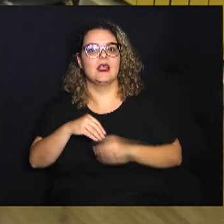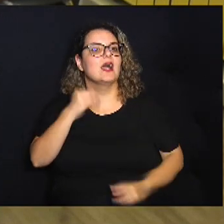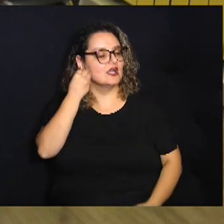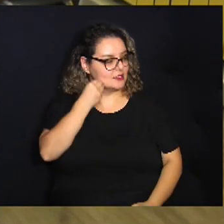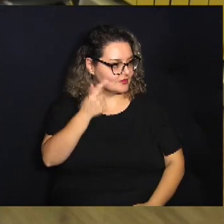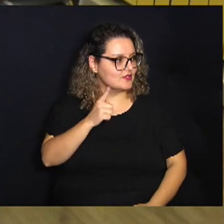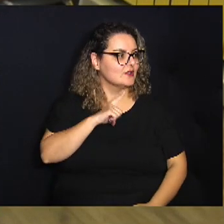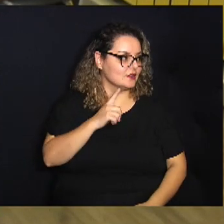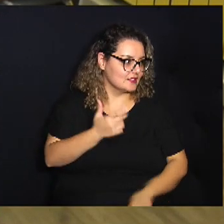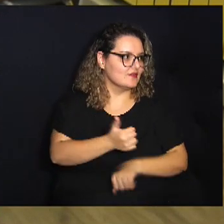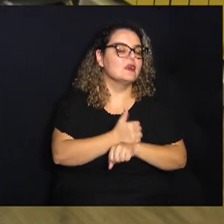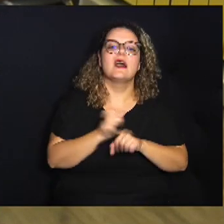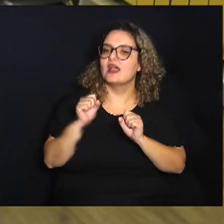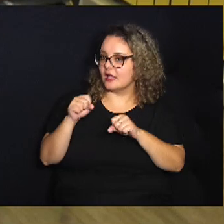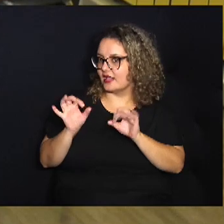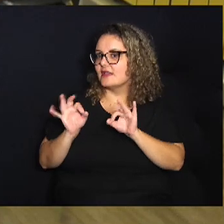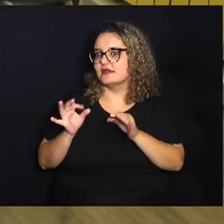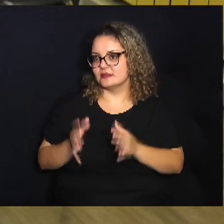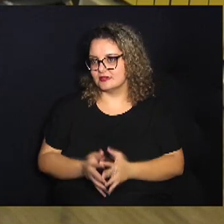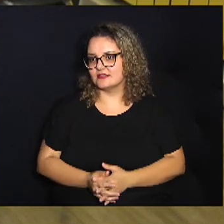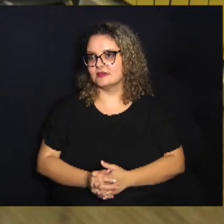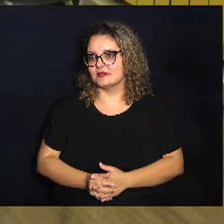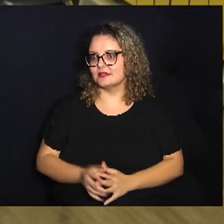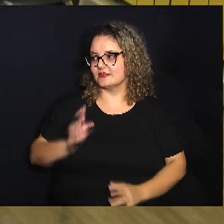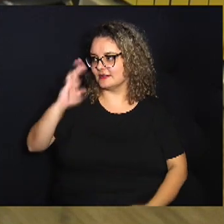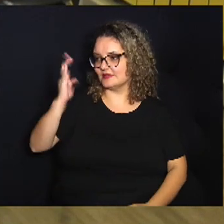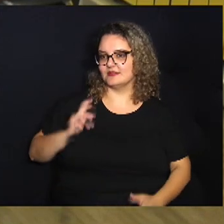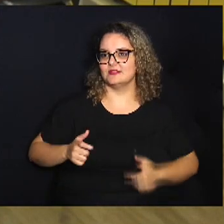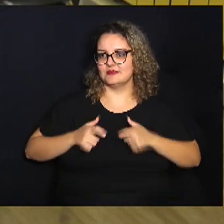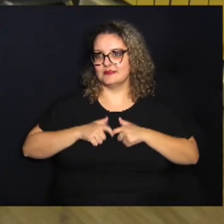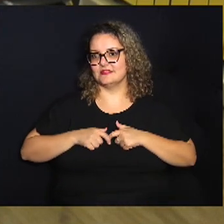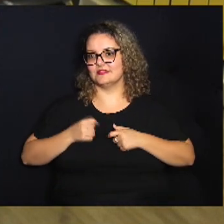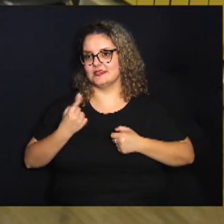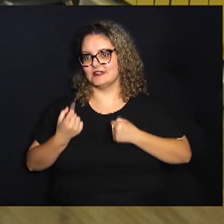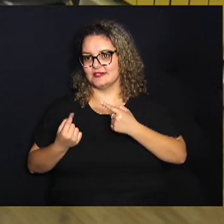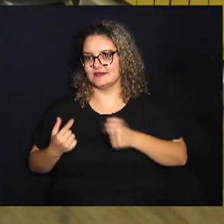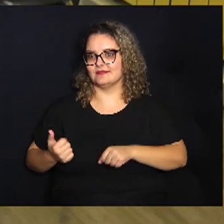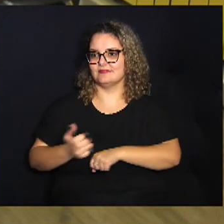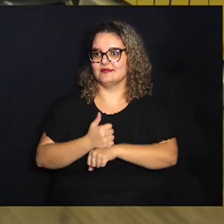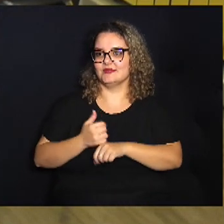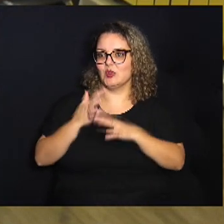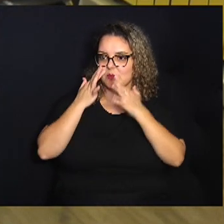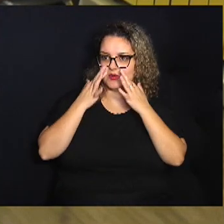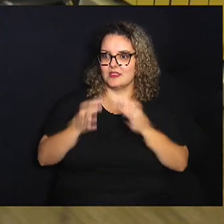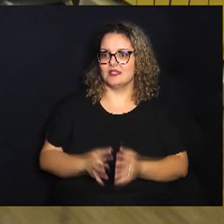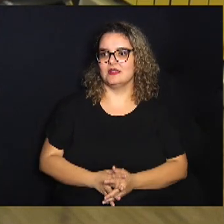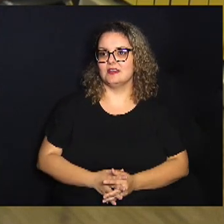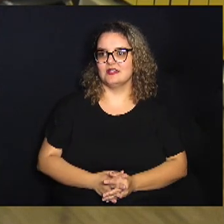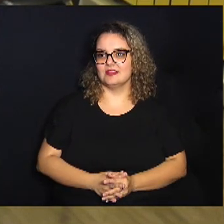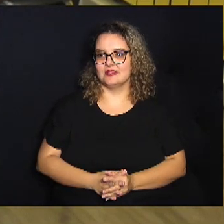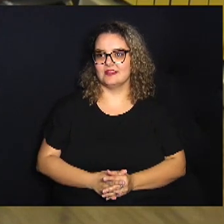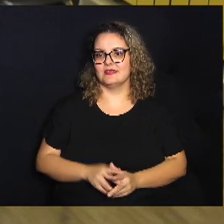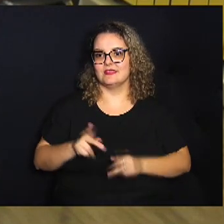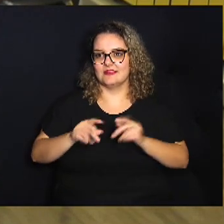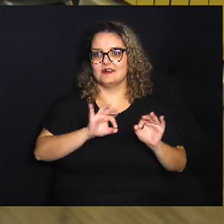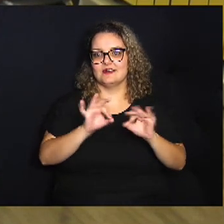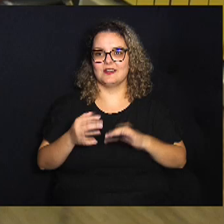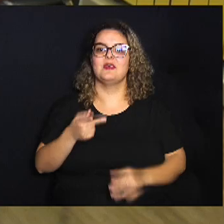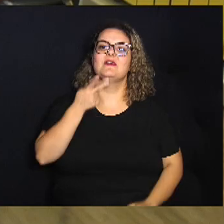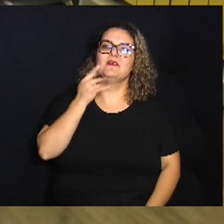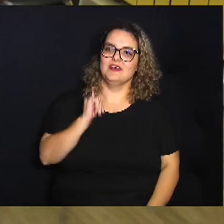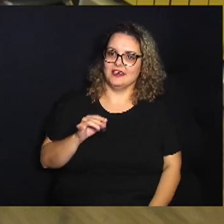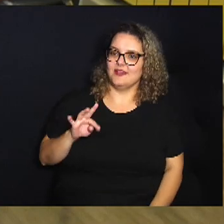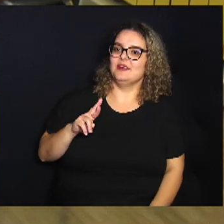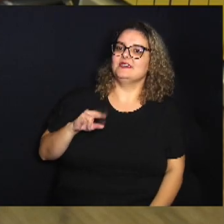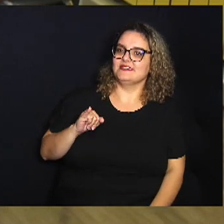como atleta, né? É isso, é. Brasil tem chance de medalha. E tem algum atleta para a gente prestar atenção? Olha, aí para o público em geral? Eu vou te falar que o triatlon